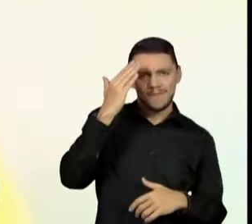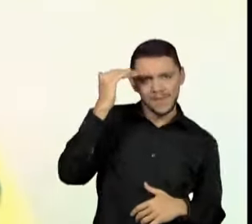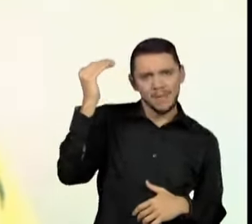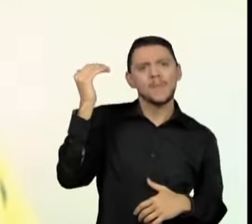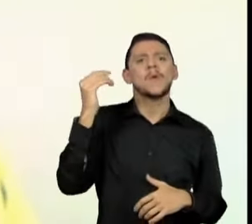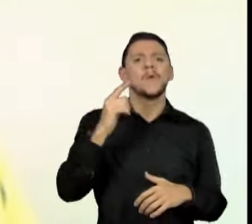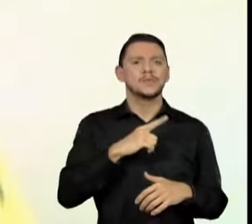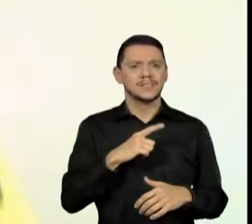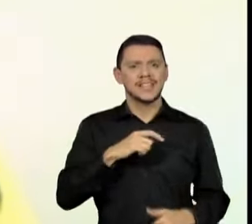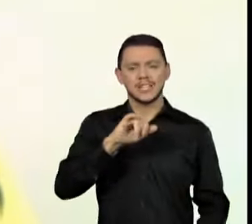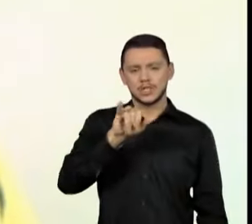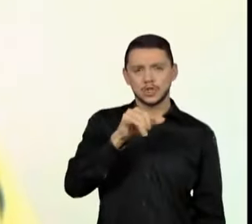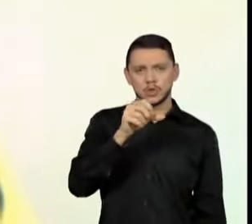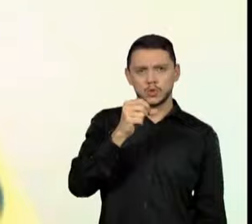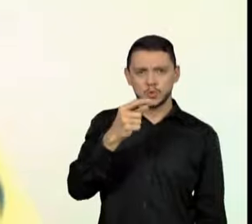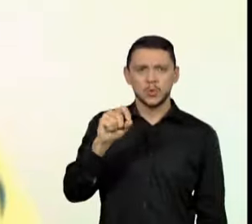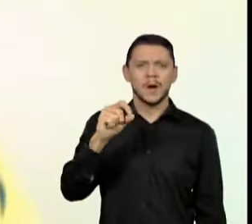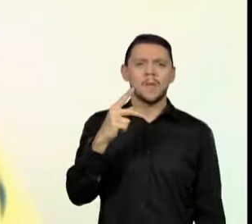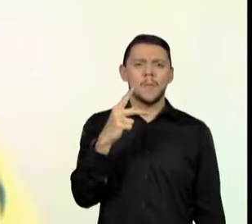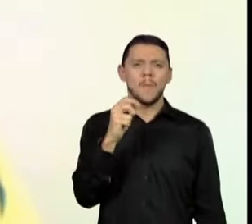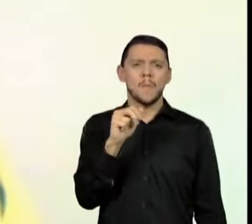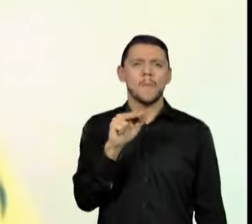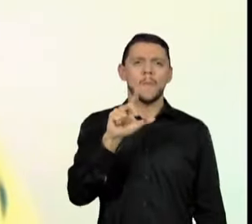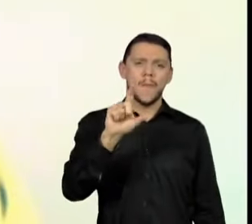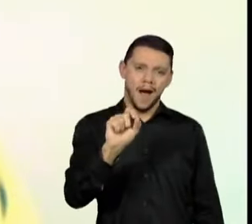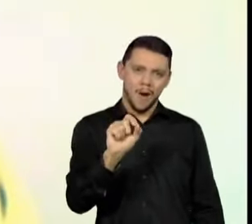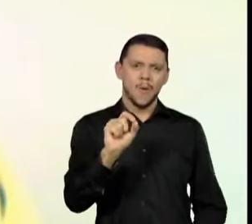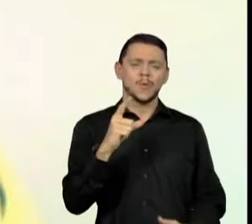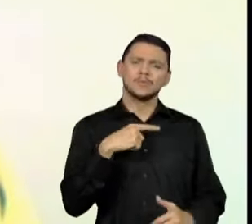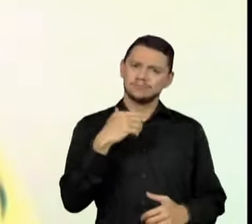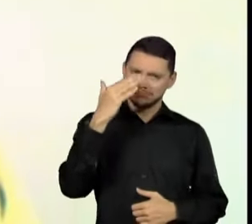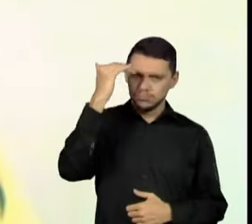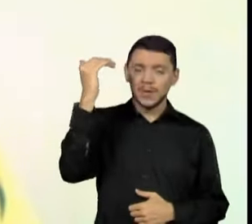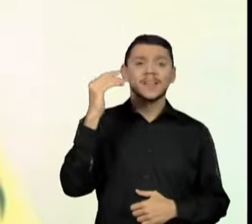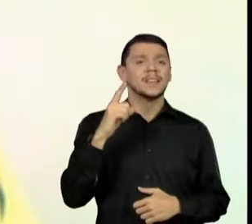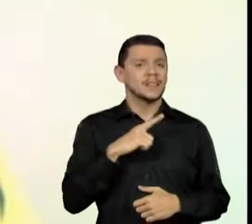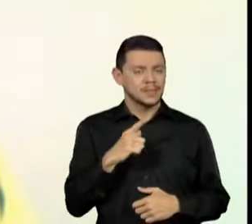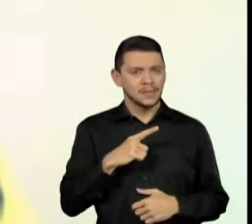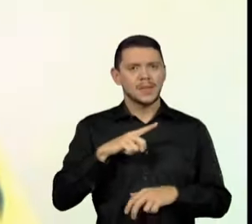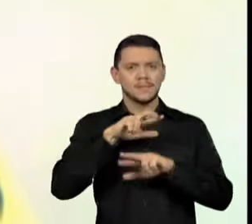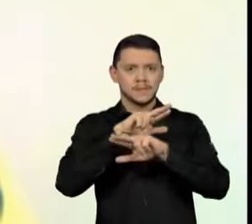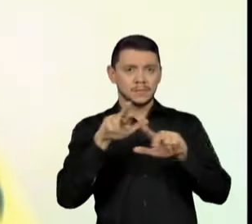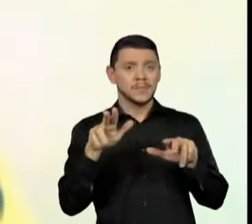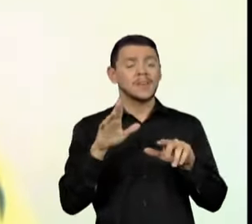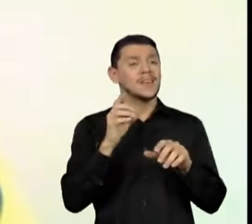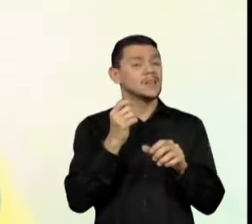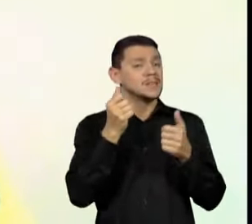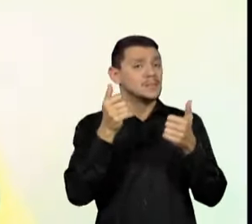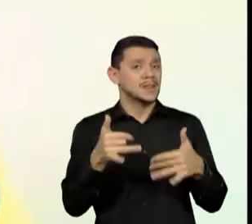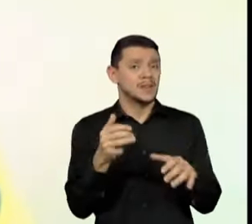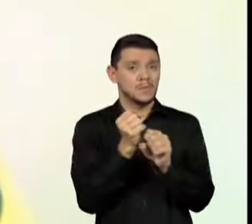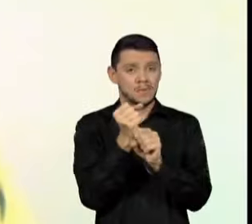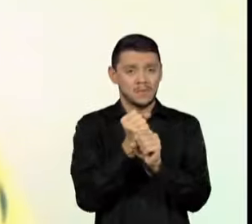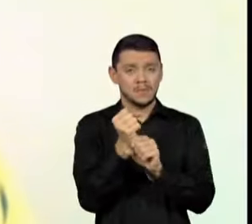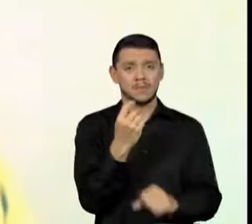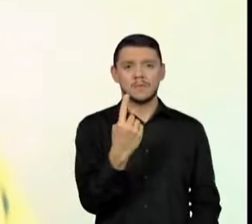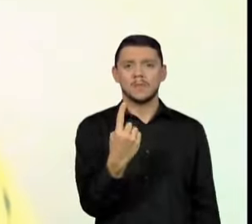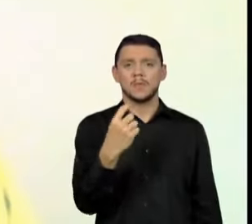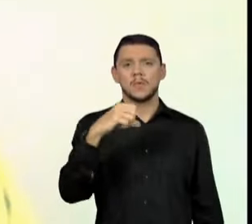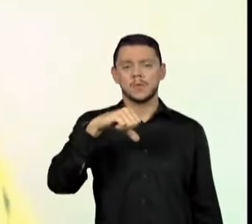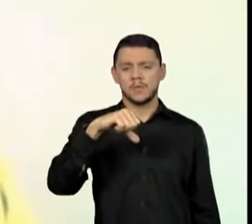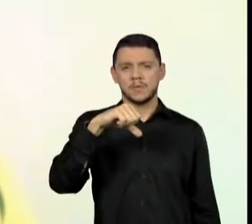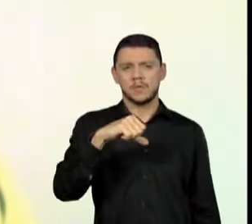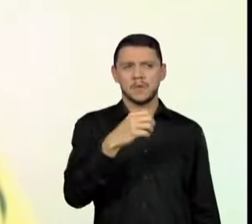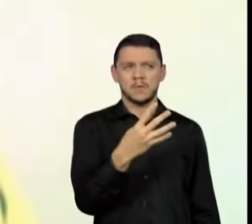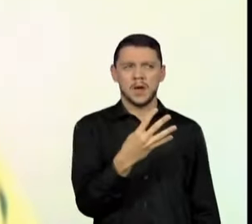falecido João Paulo Ribeiro. Então, isso eu estou falando em 94, isso foi 94 ou 95,